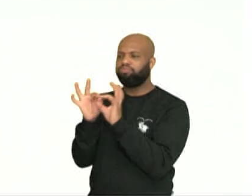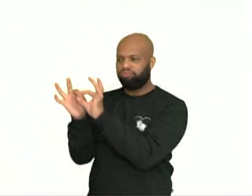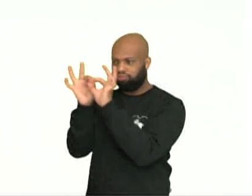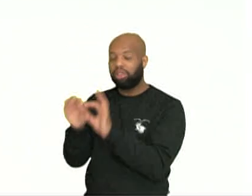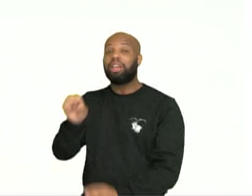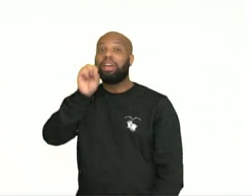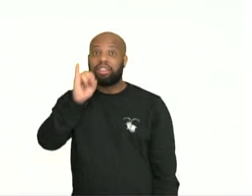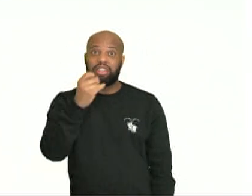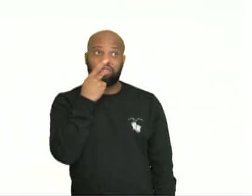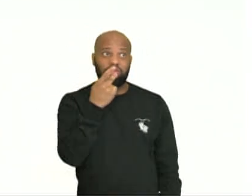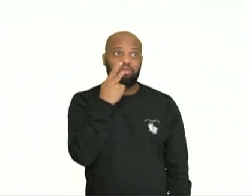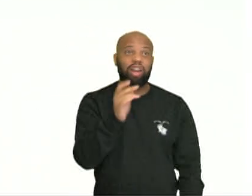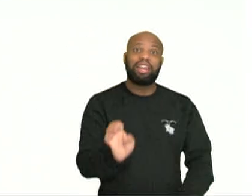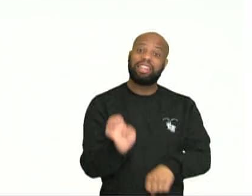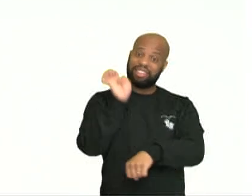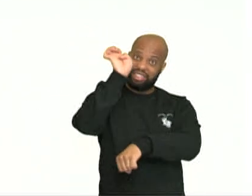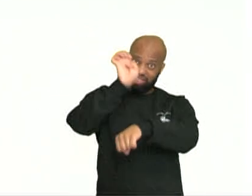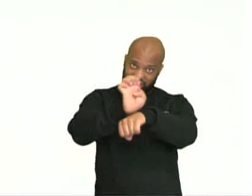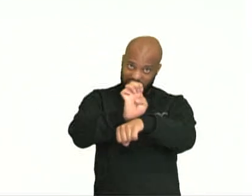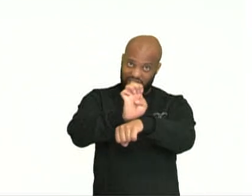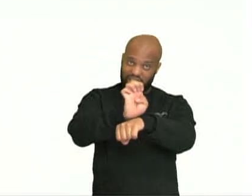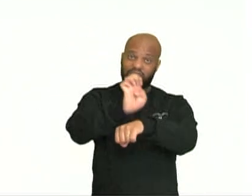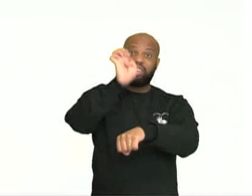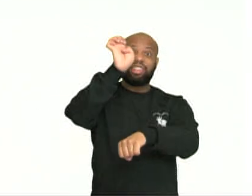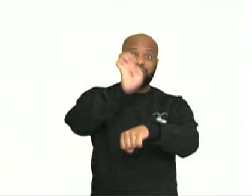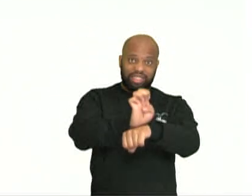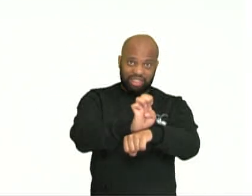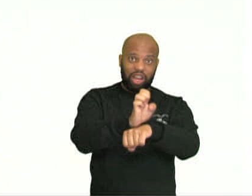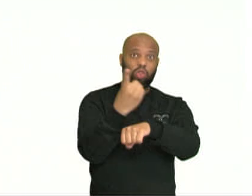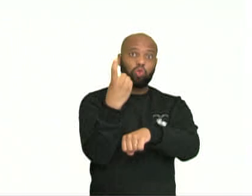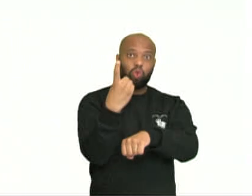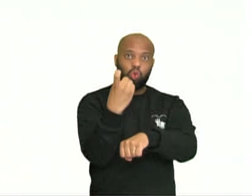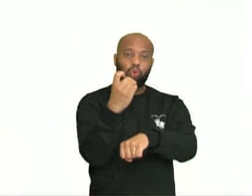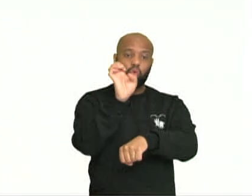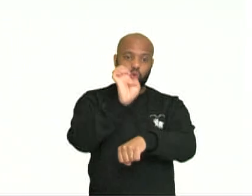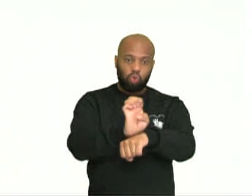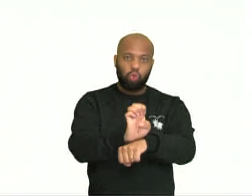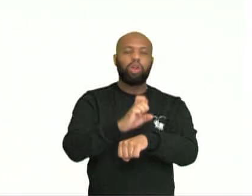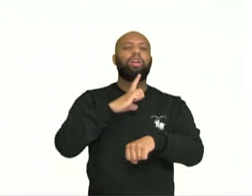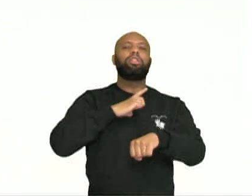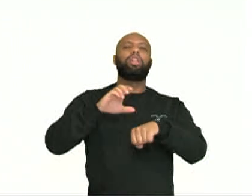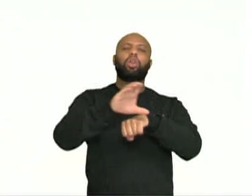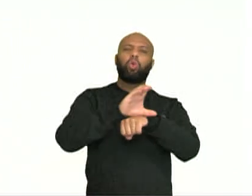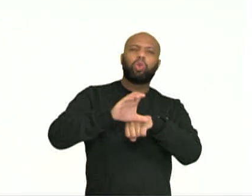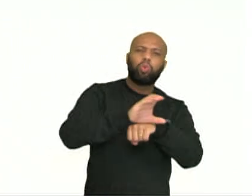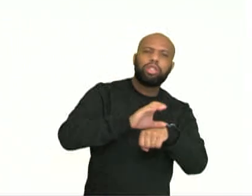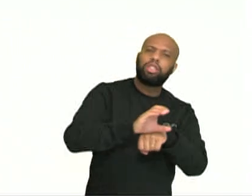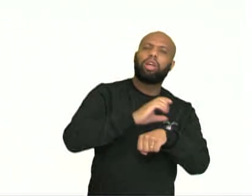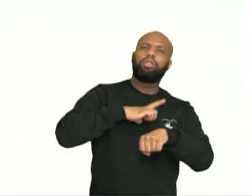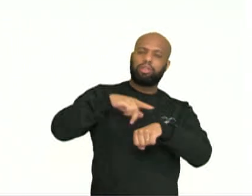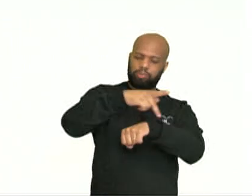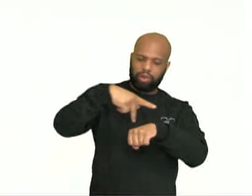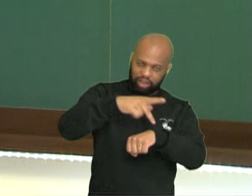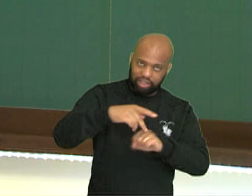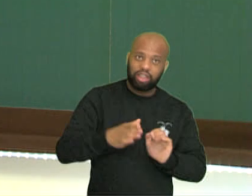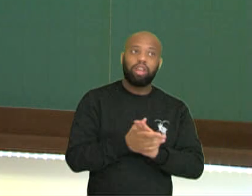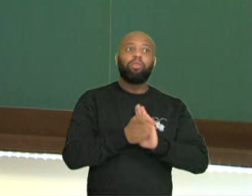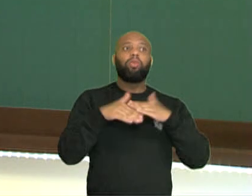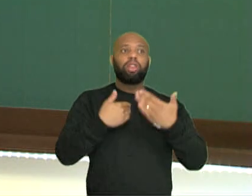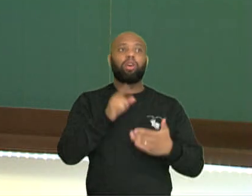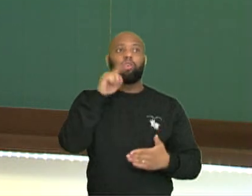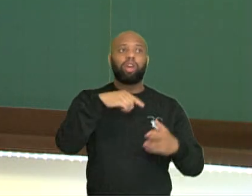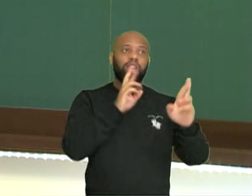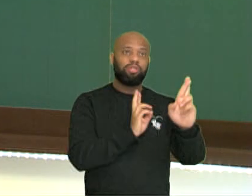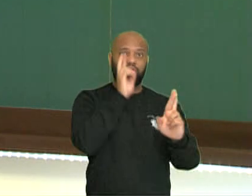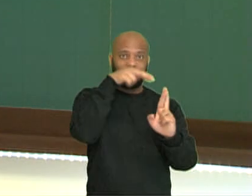quando falamos do Estado, o Estado único, aquele com Constituição de país, nós estamos nos